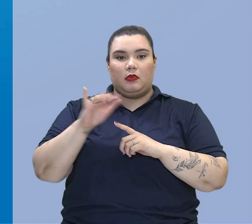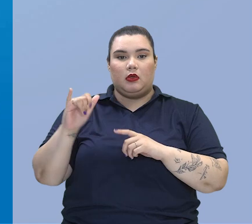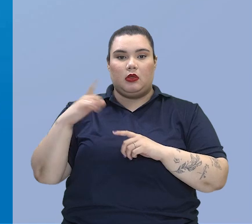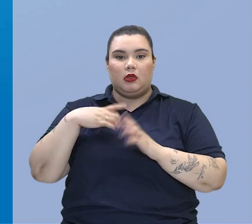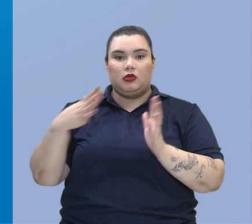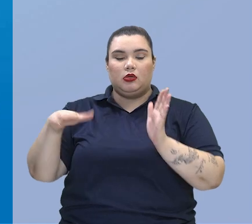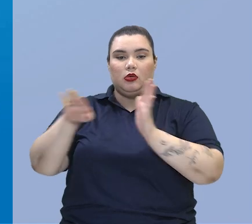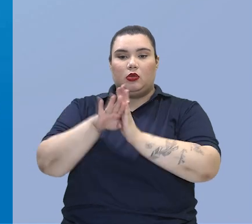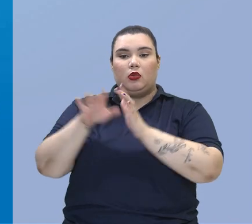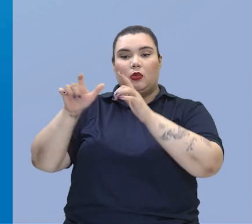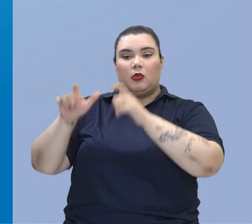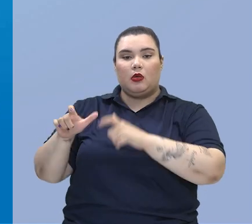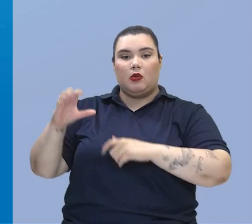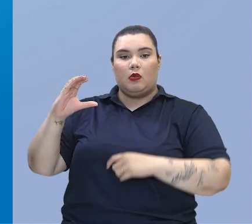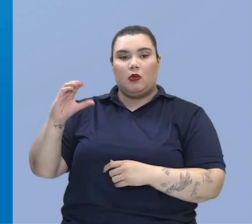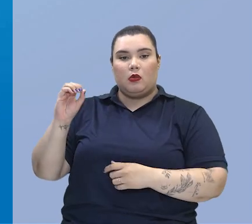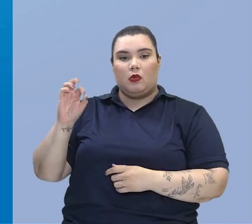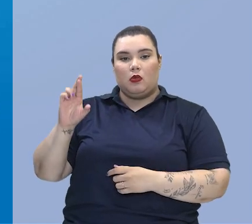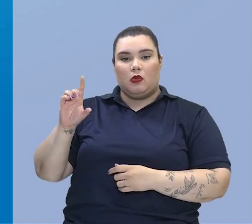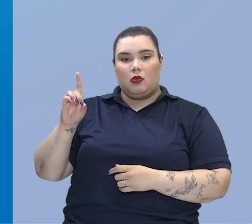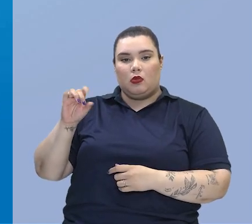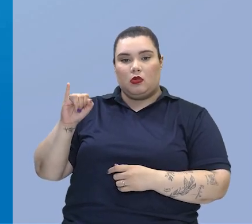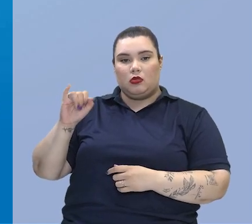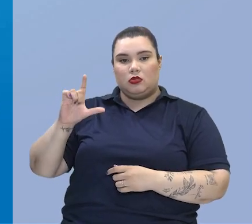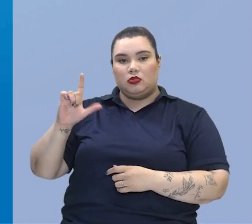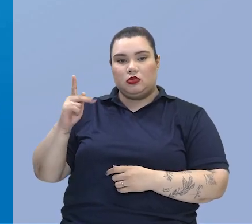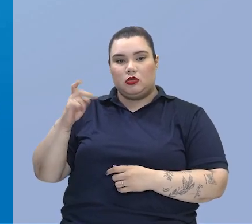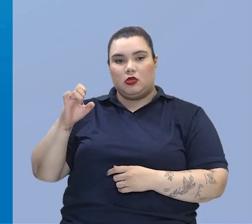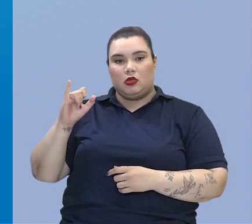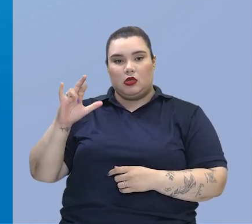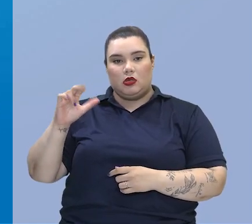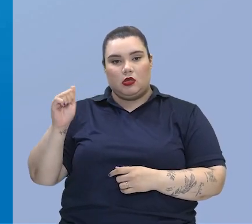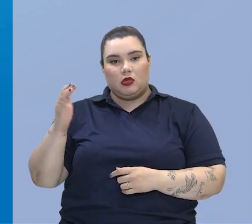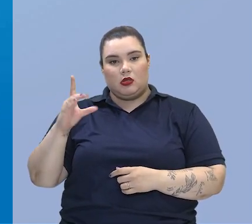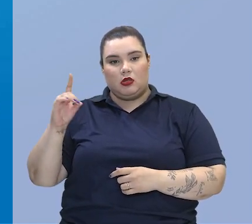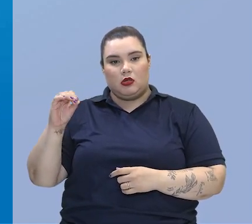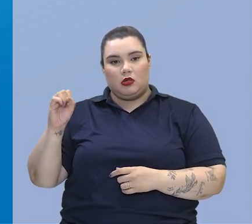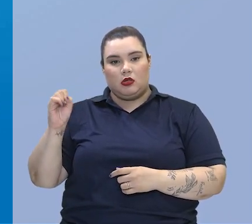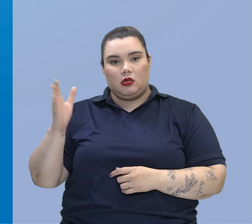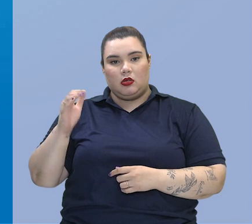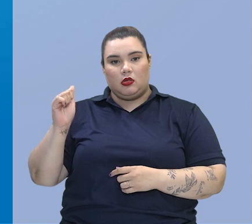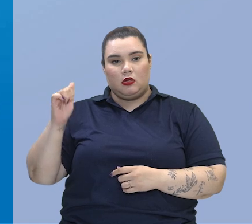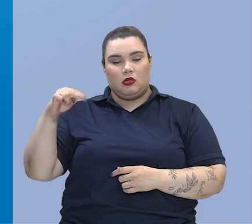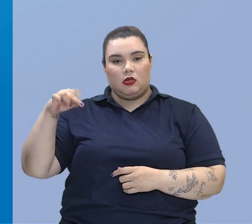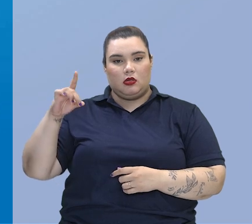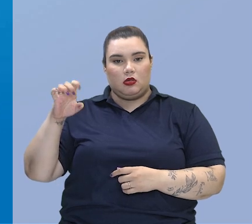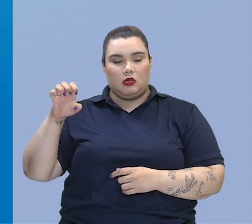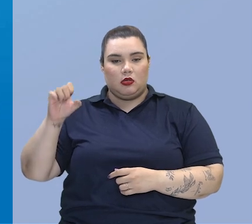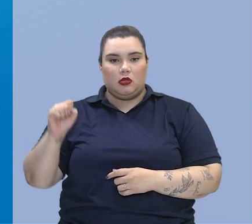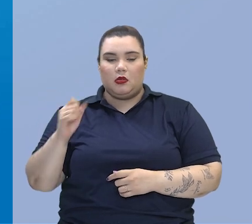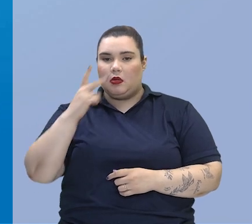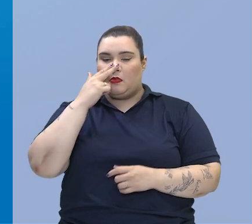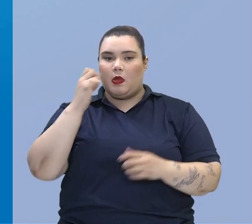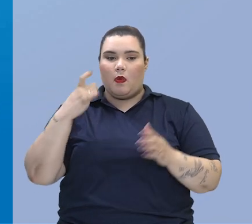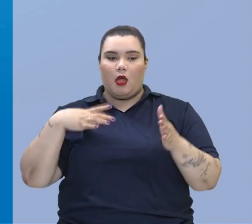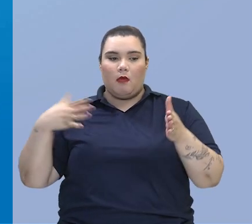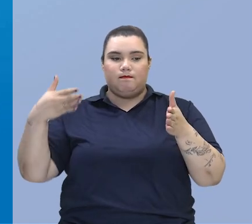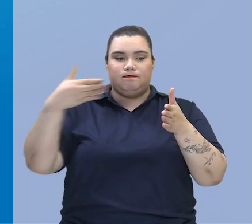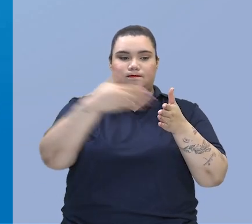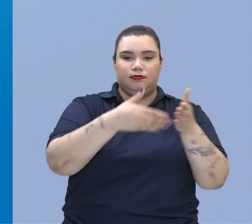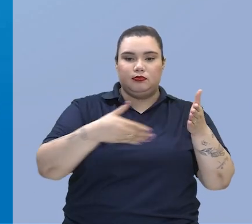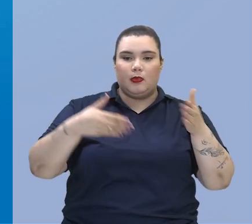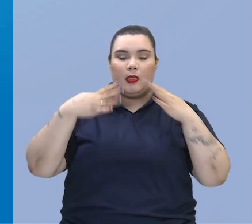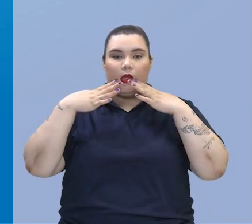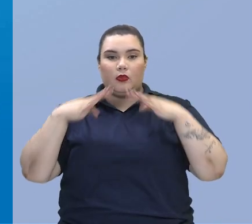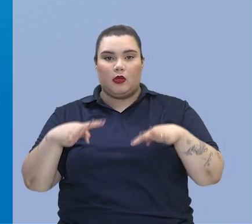Cordilheira dos Andes, que vai estar mais ou menos por aqui. A Cordilheira dos Andes ela vai funcionar como uma barreira natural. Então, quando essa umidade